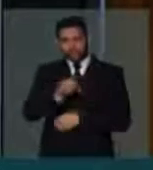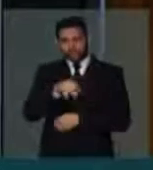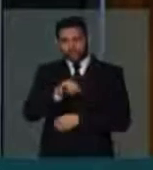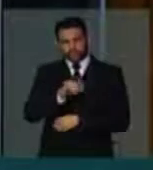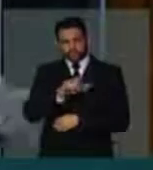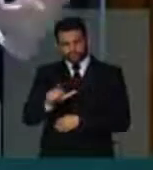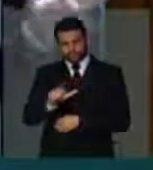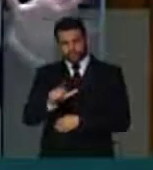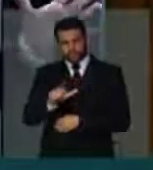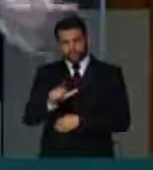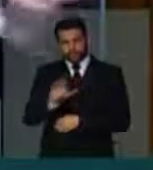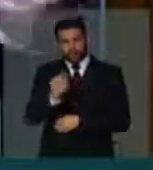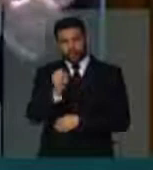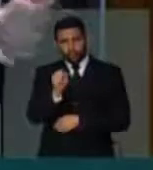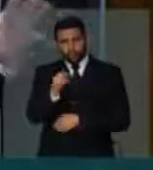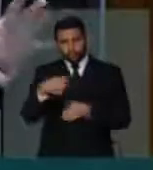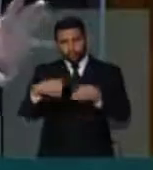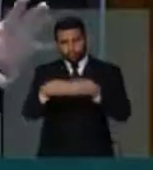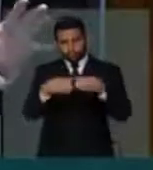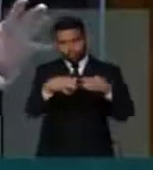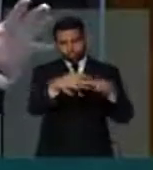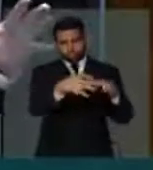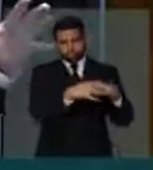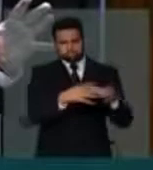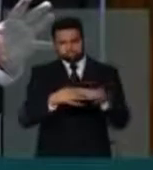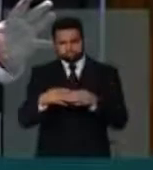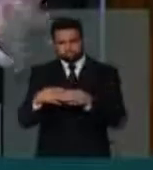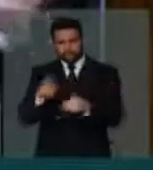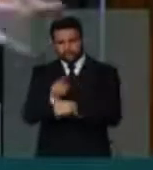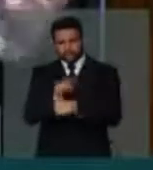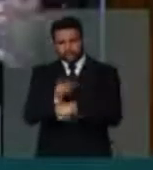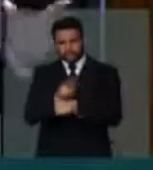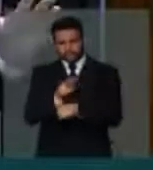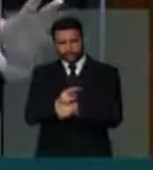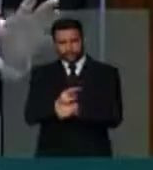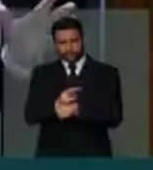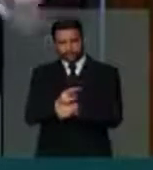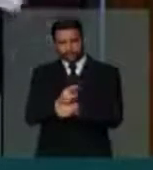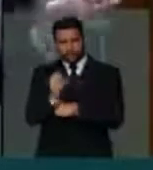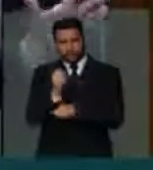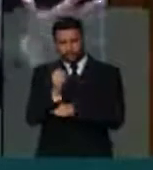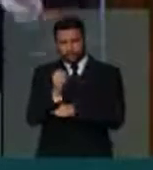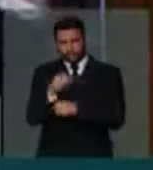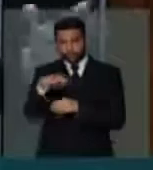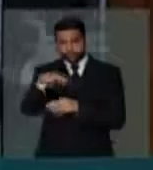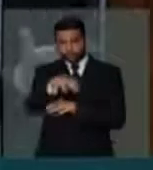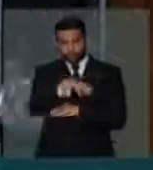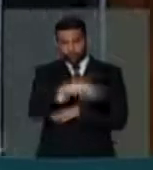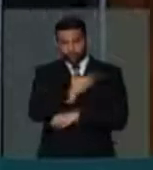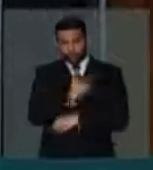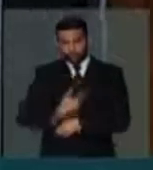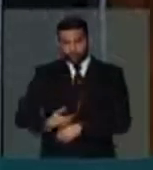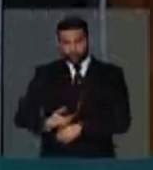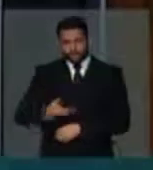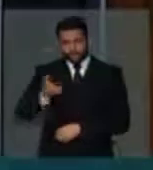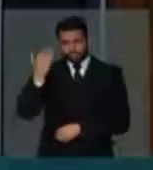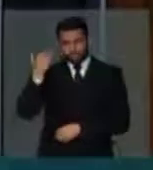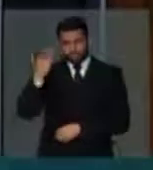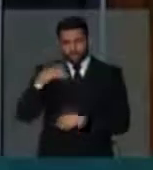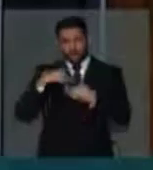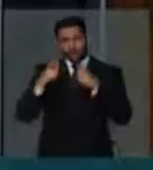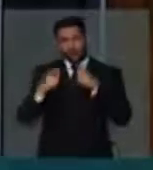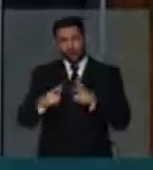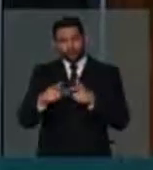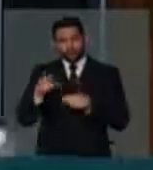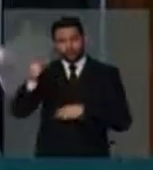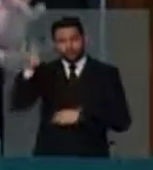senhor presidente, 8 reservas. 8 reservas criadas pelo governo, aonde